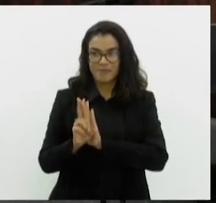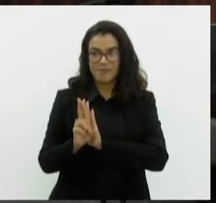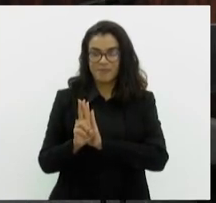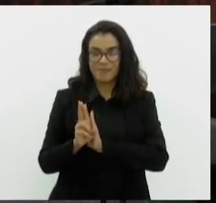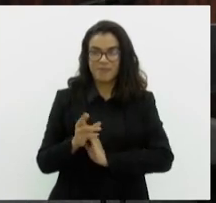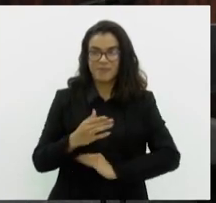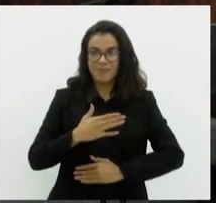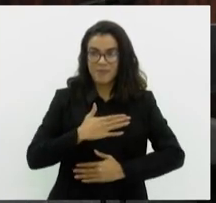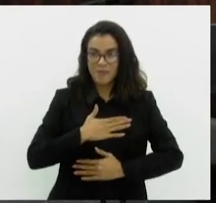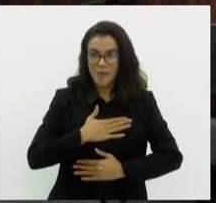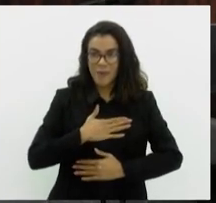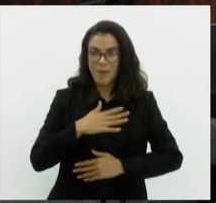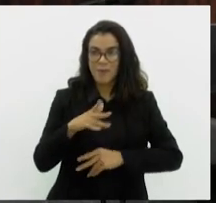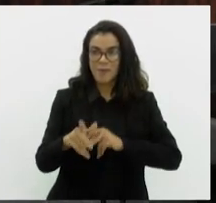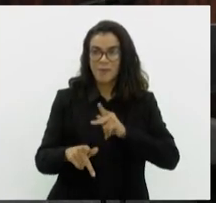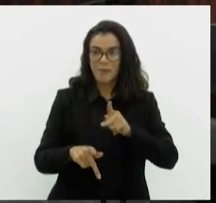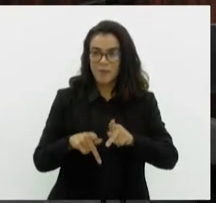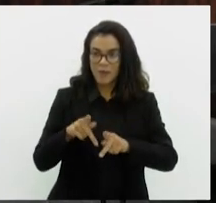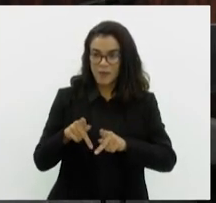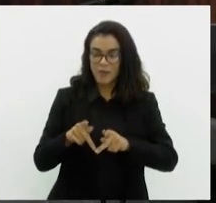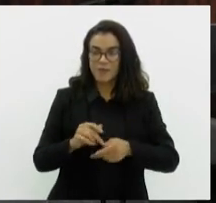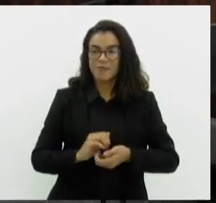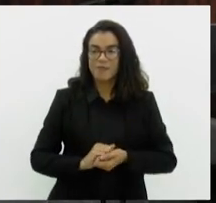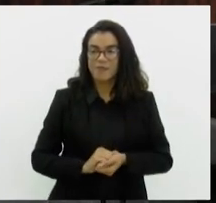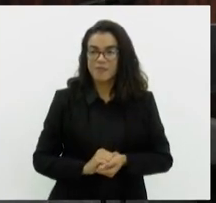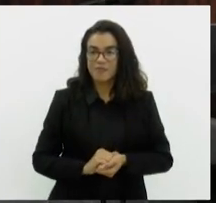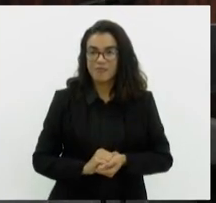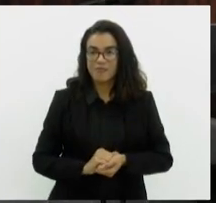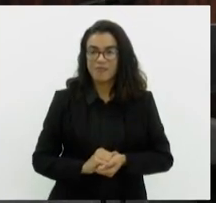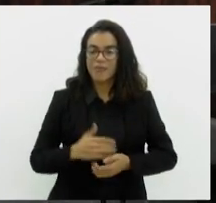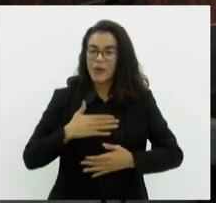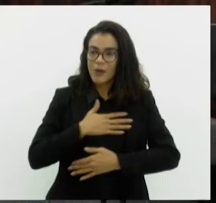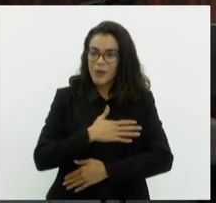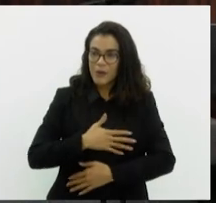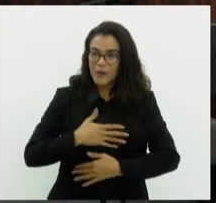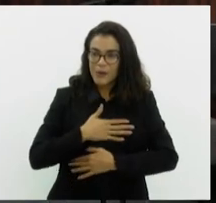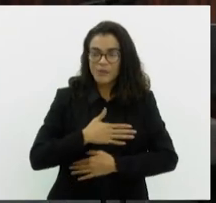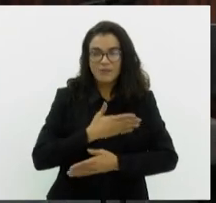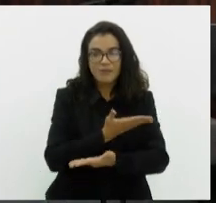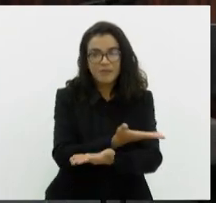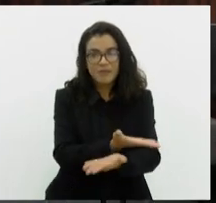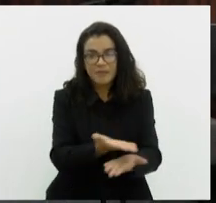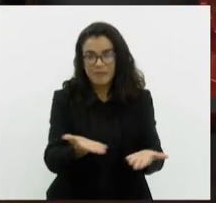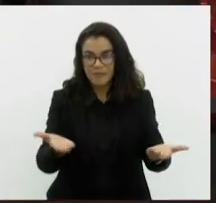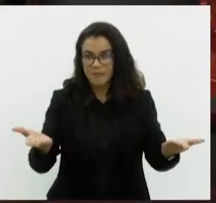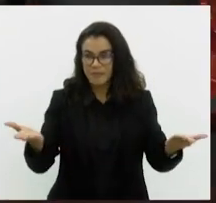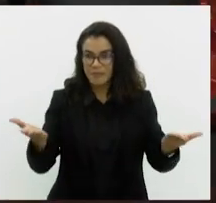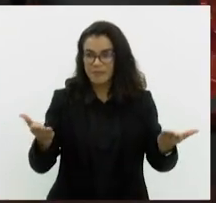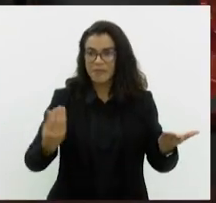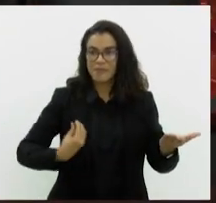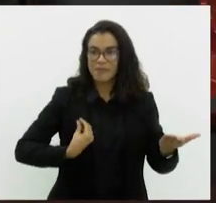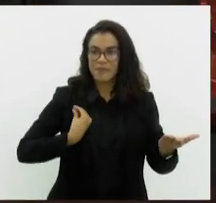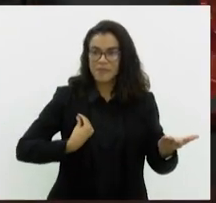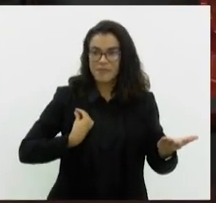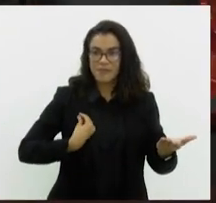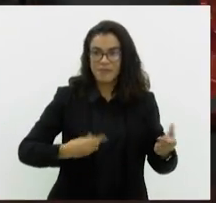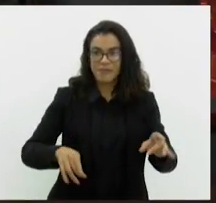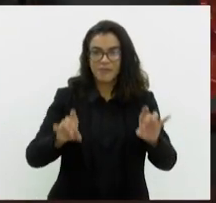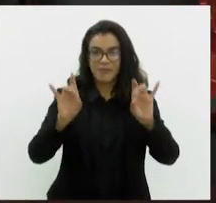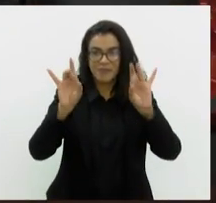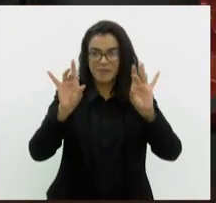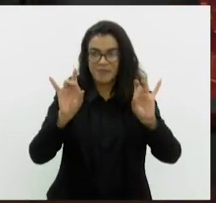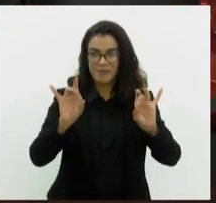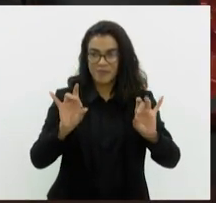Eu cumprimento a todos que estão aqui. presente. E, em